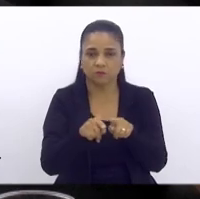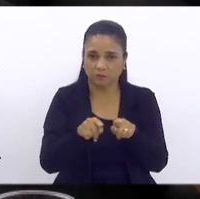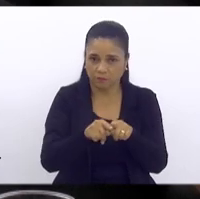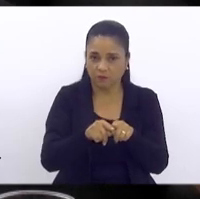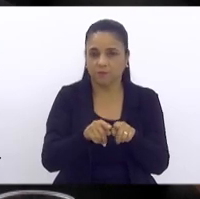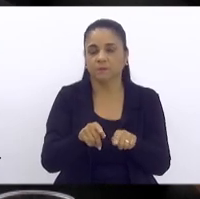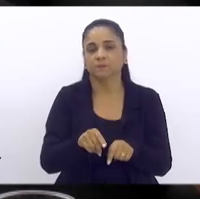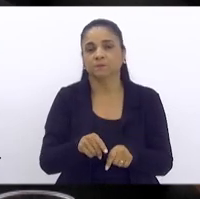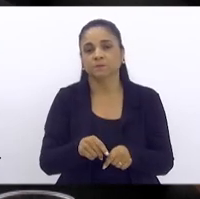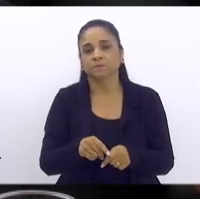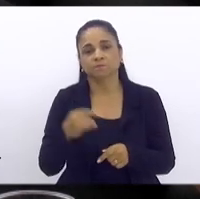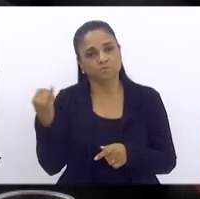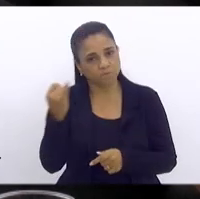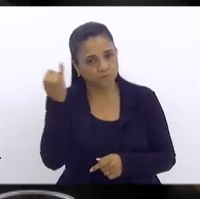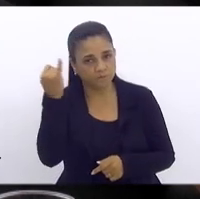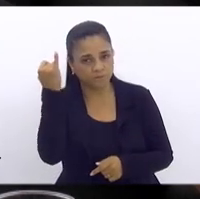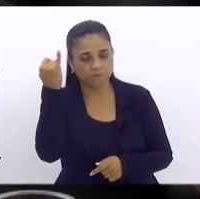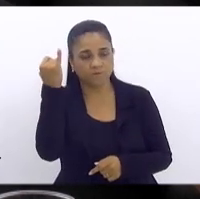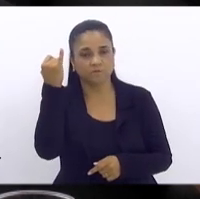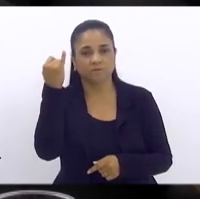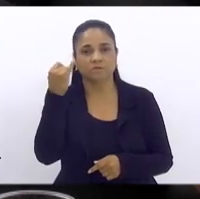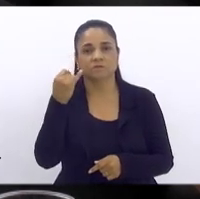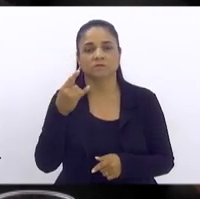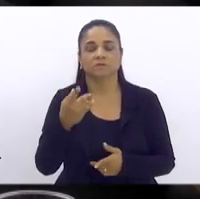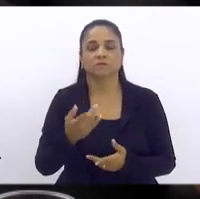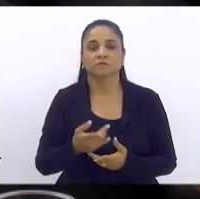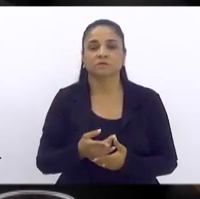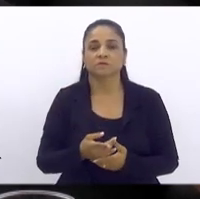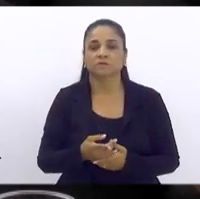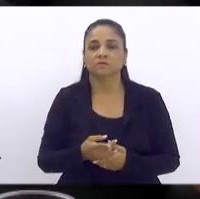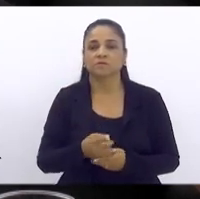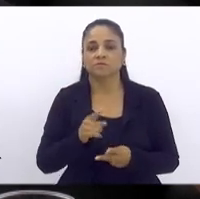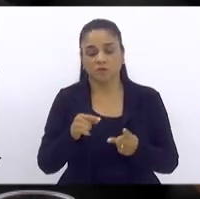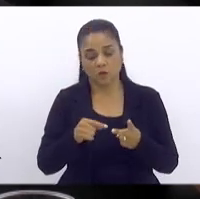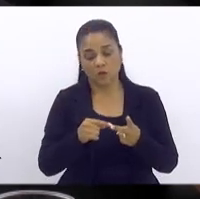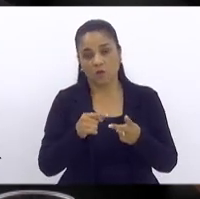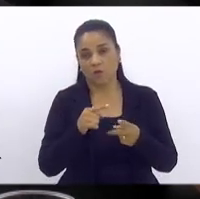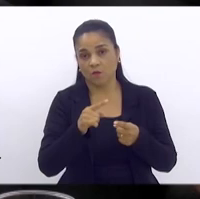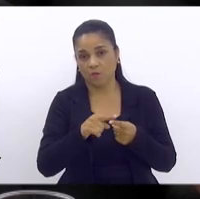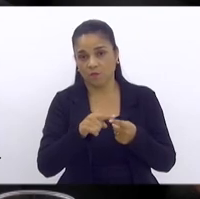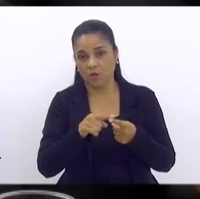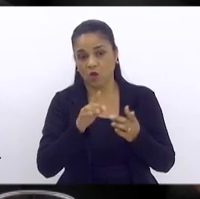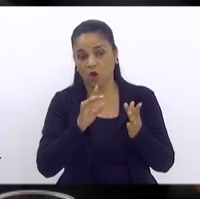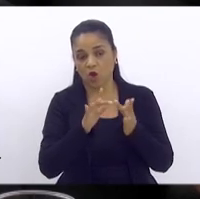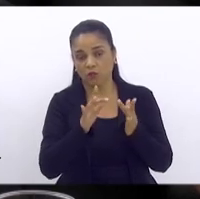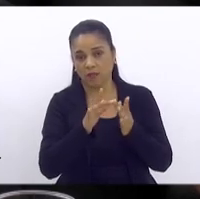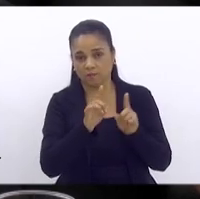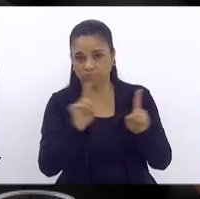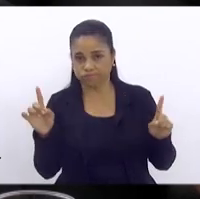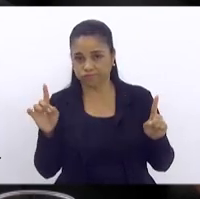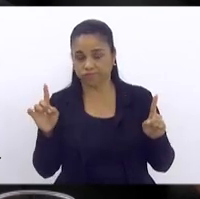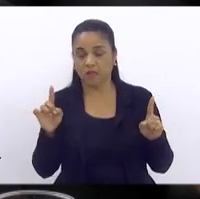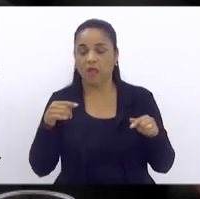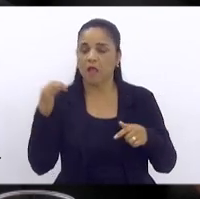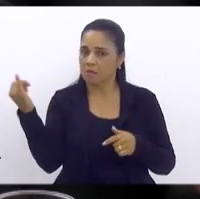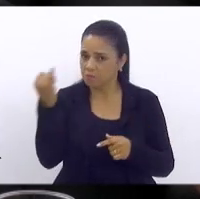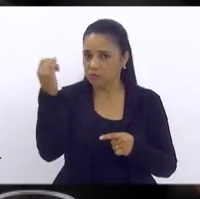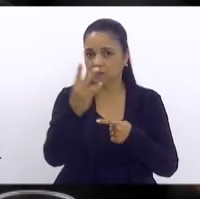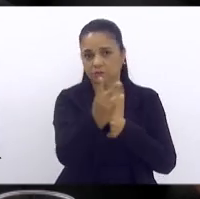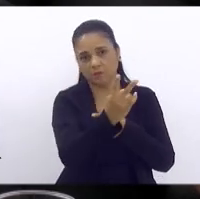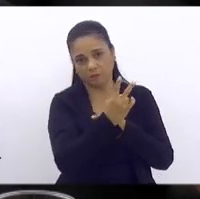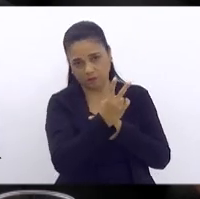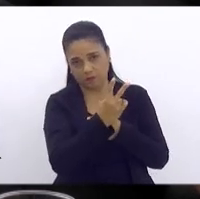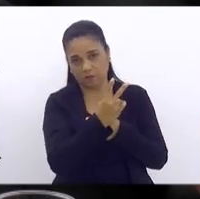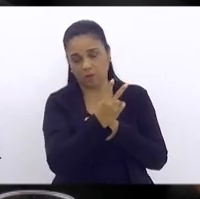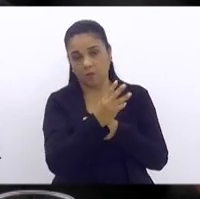importante. Mas o primeiro ponto foi falado sobre proibição de contato, é importante para a proteção, mas não